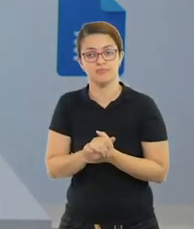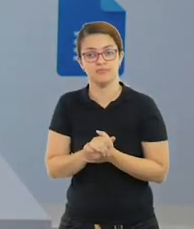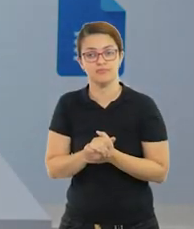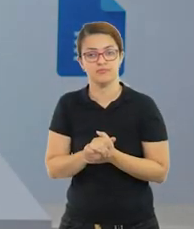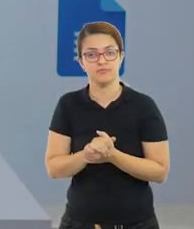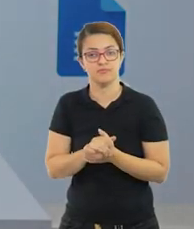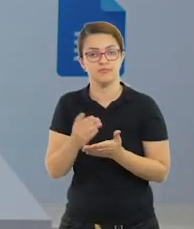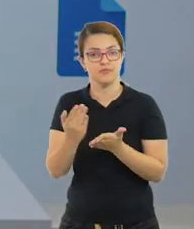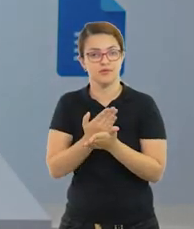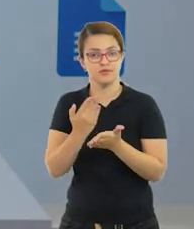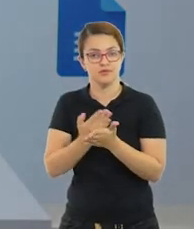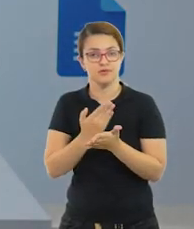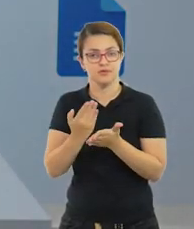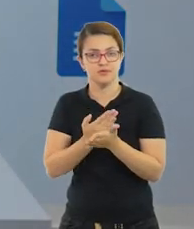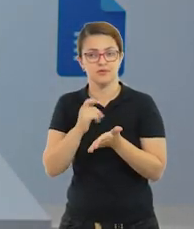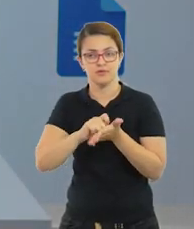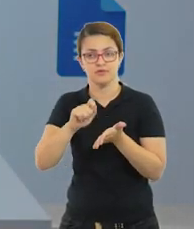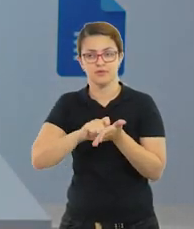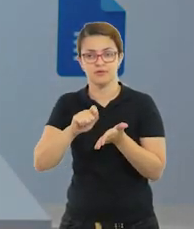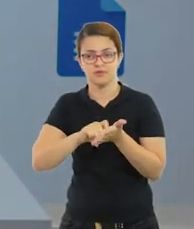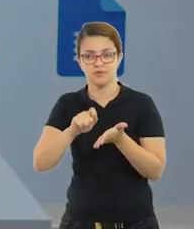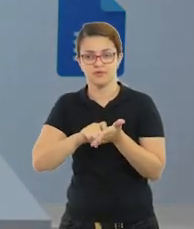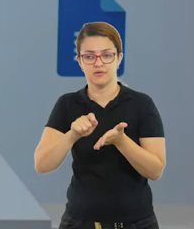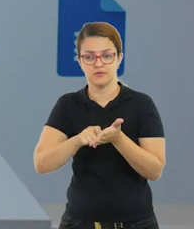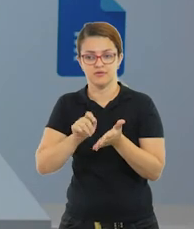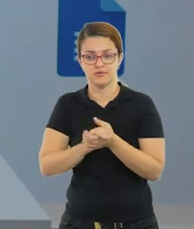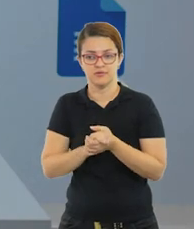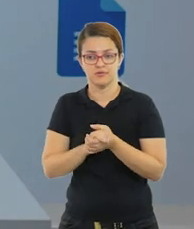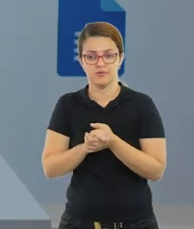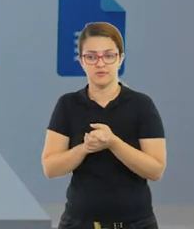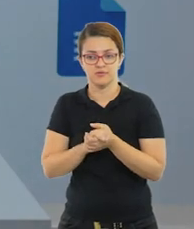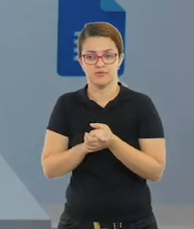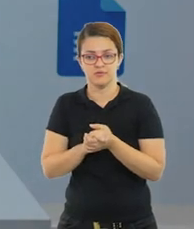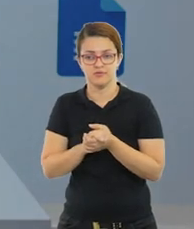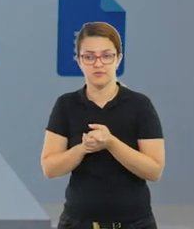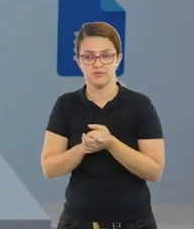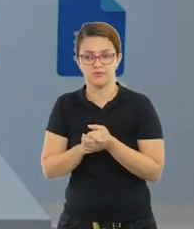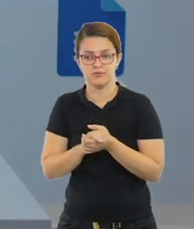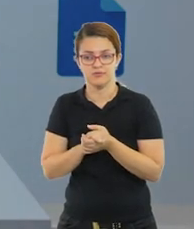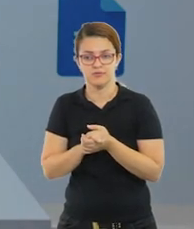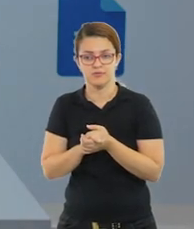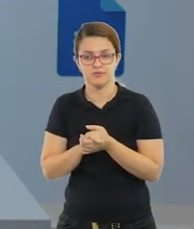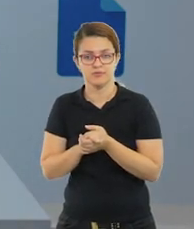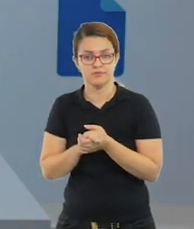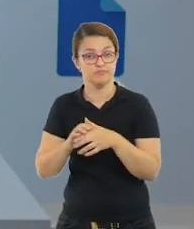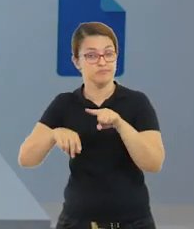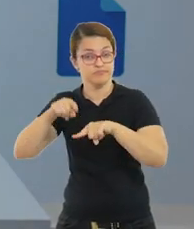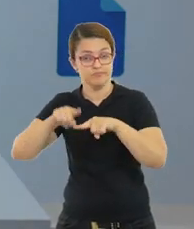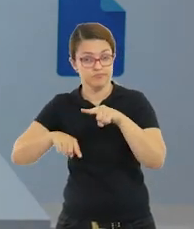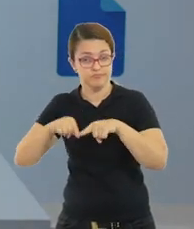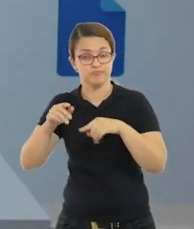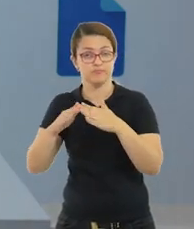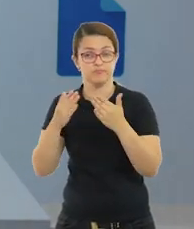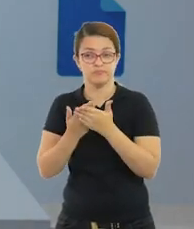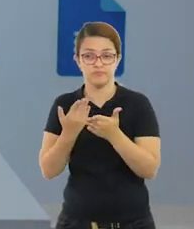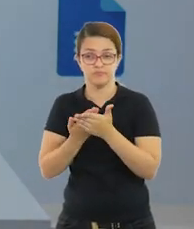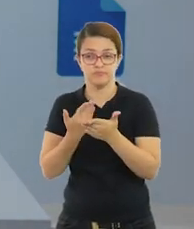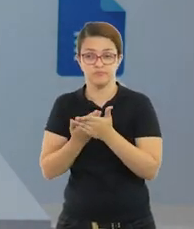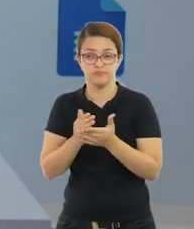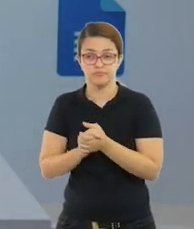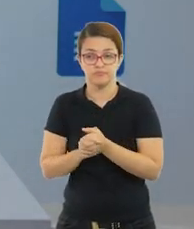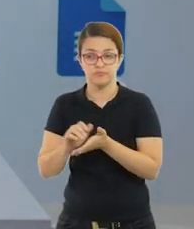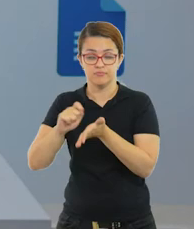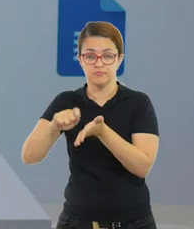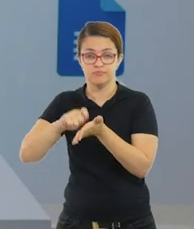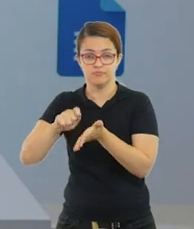No caderno, escrevam essas palavras desses objetos, no caso, os objetos escolares. Escreva para treinar